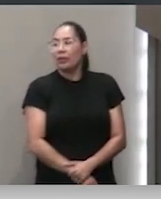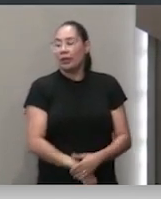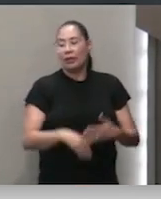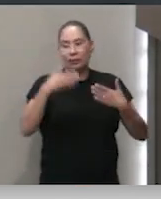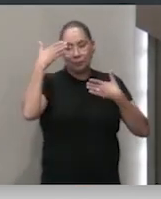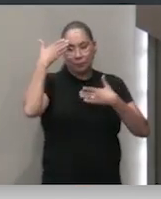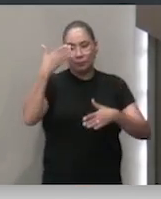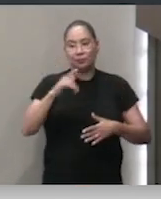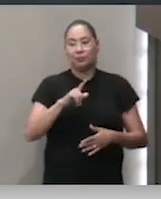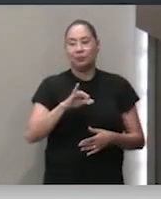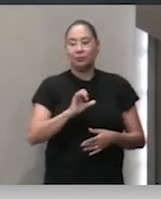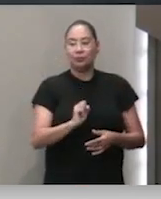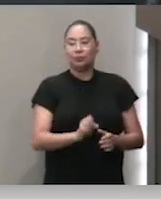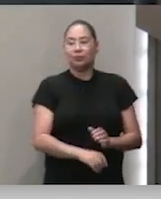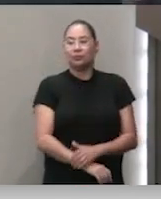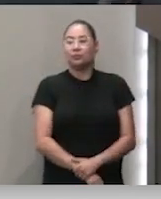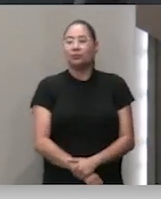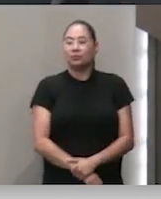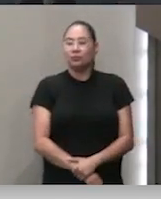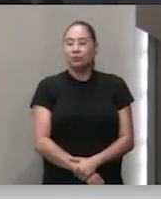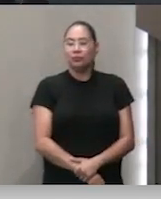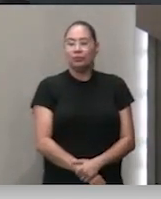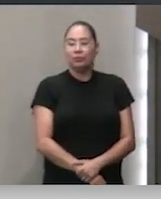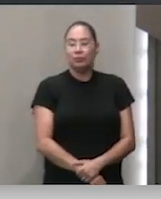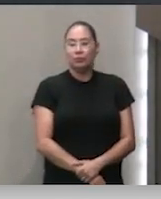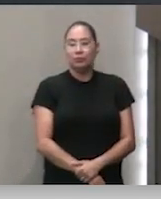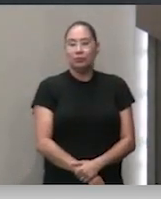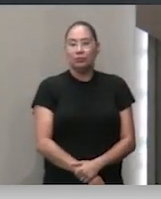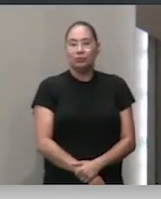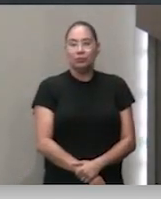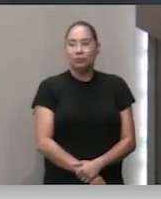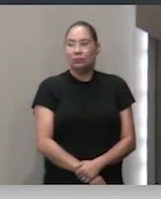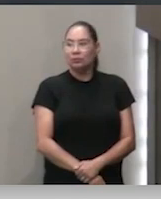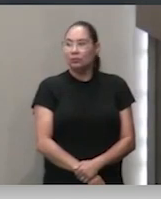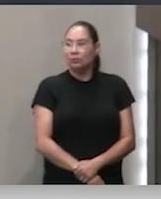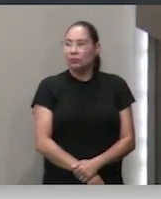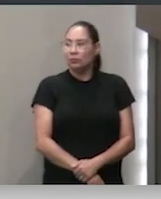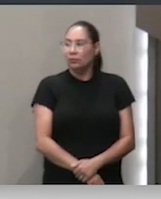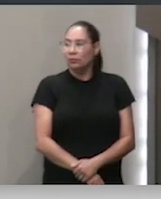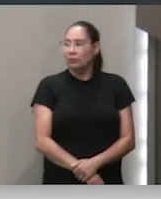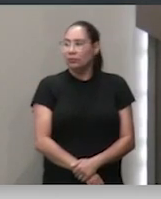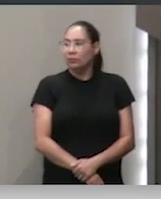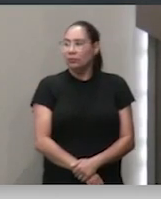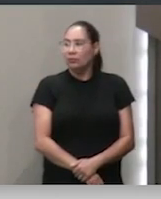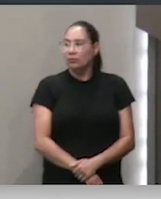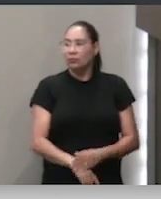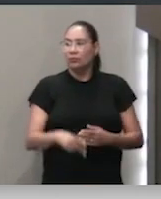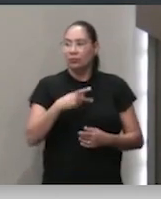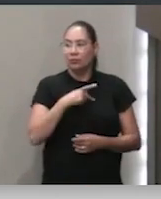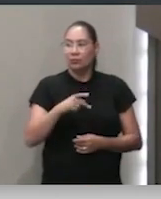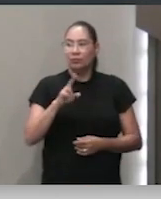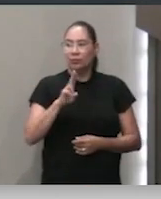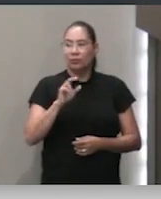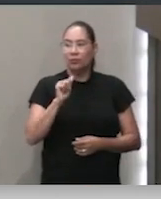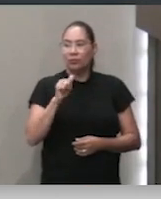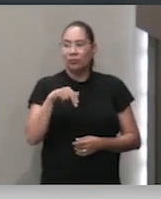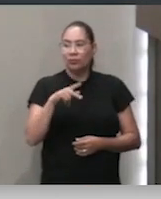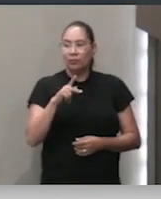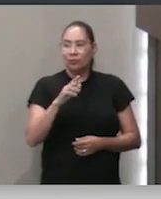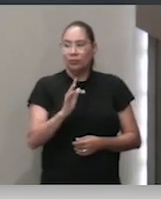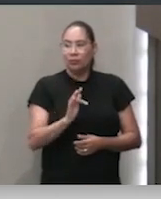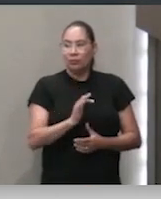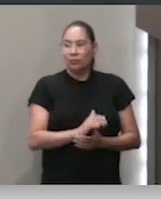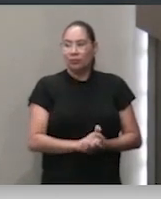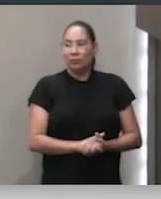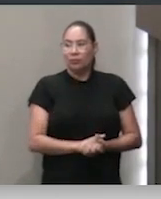Obrigado, vereador Luiz Valendorf. Muitas belas palavras aí. O líder comunitário, presidente da UAMPAF, aí,